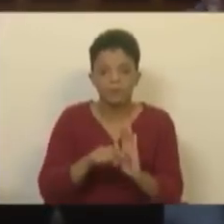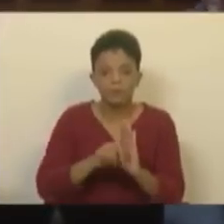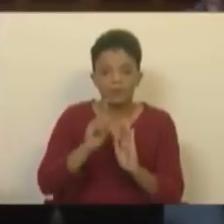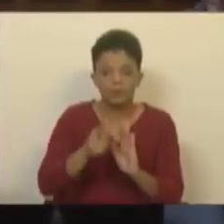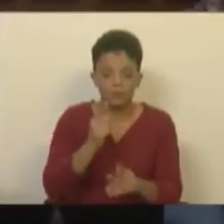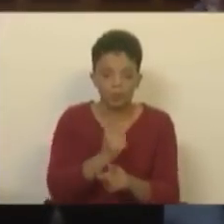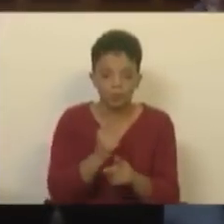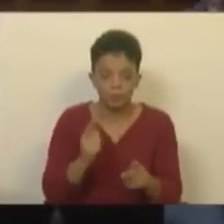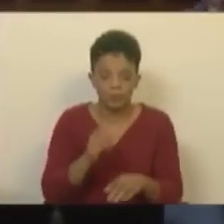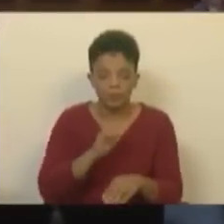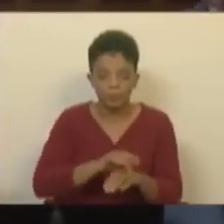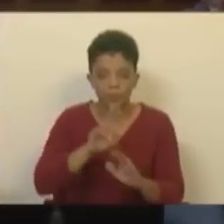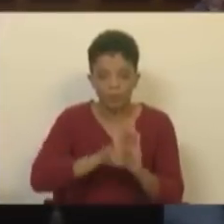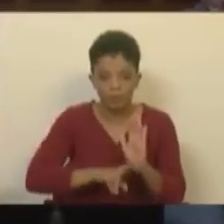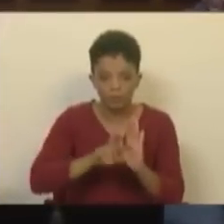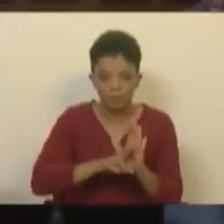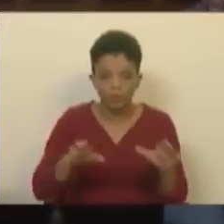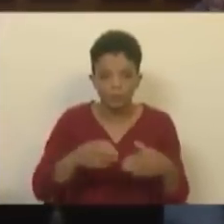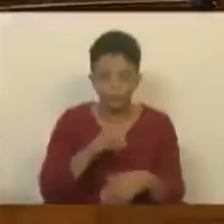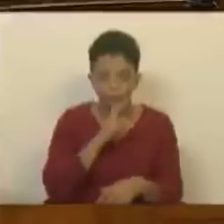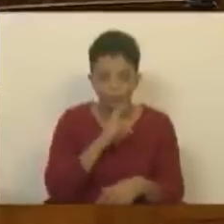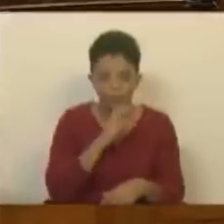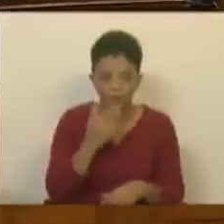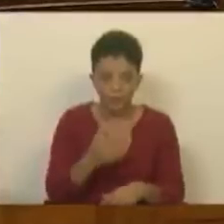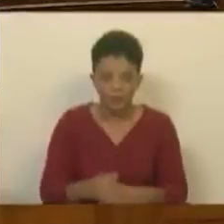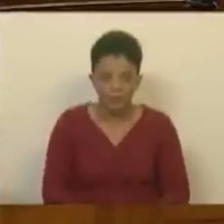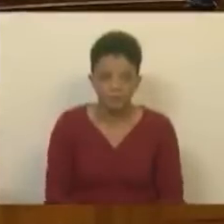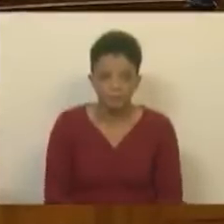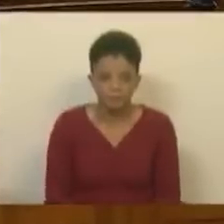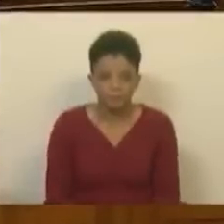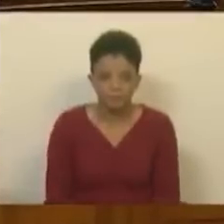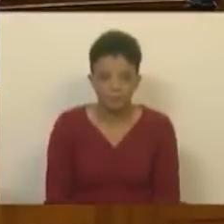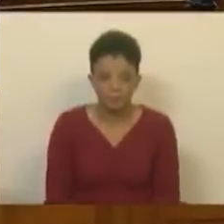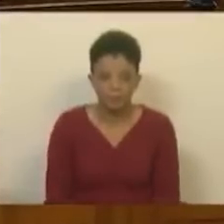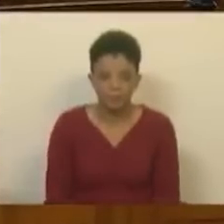para responder a este relatório desta comissão Muito obrigado